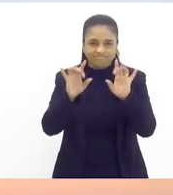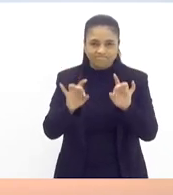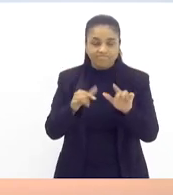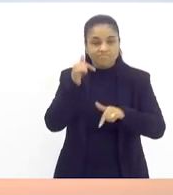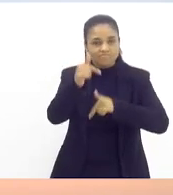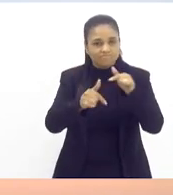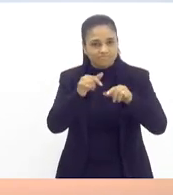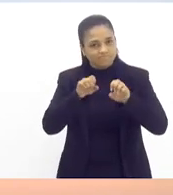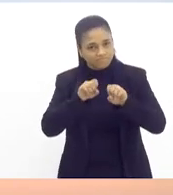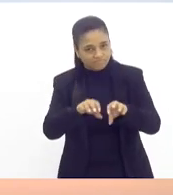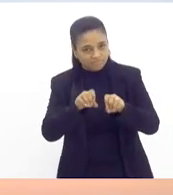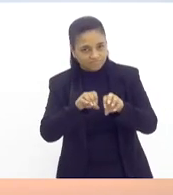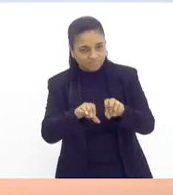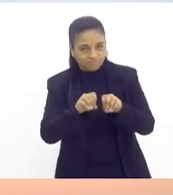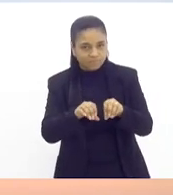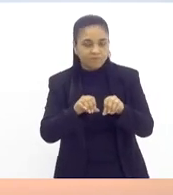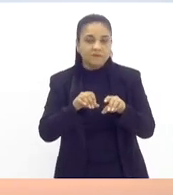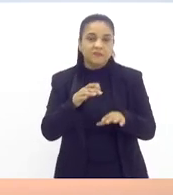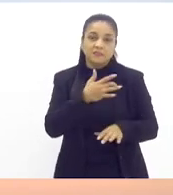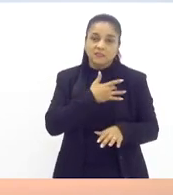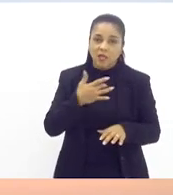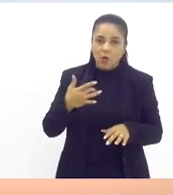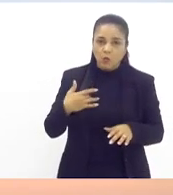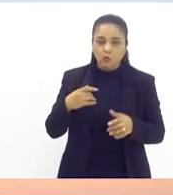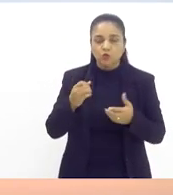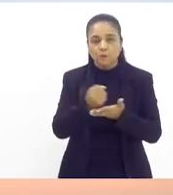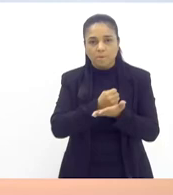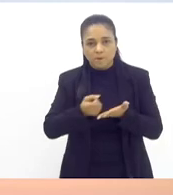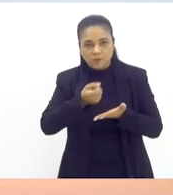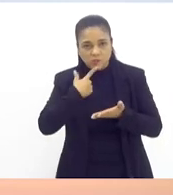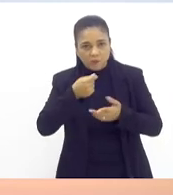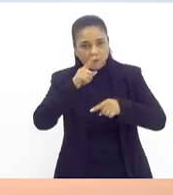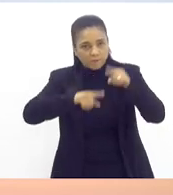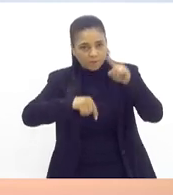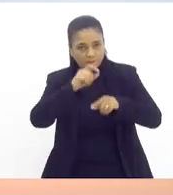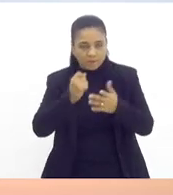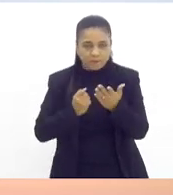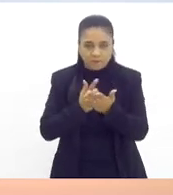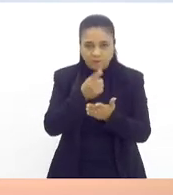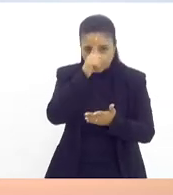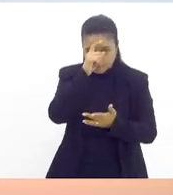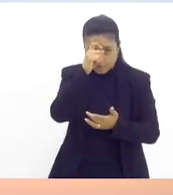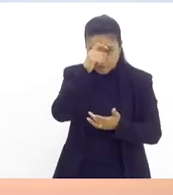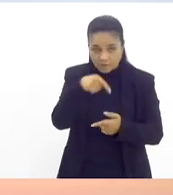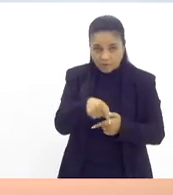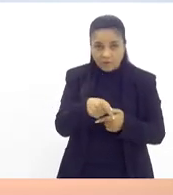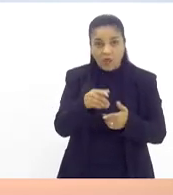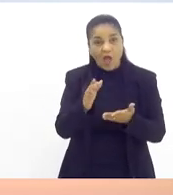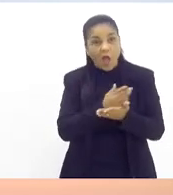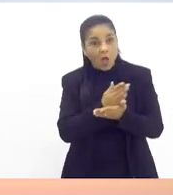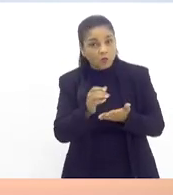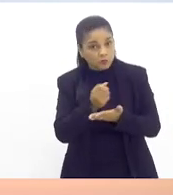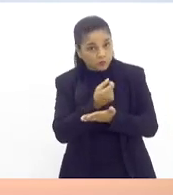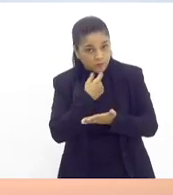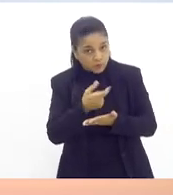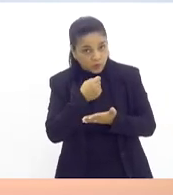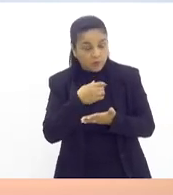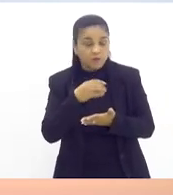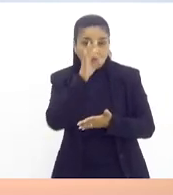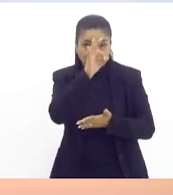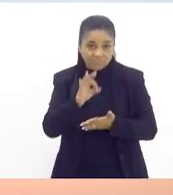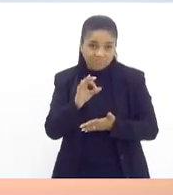serviços de educação, serviços de saúde, medicamentos e equipamentos médico-hospitalares, sendo que, no caso de medicamentos, alguns vão poder ter alíquota